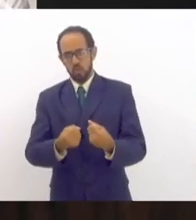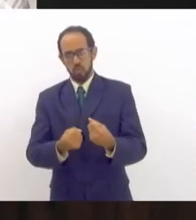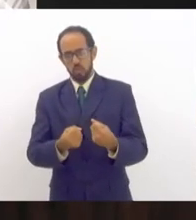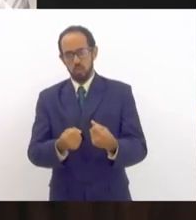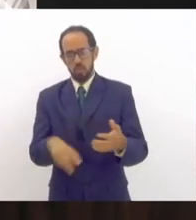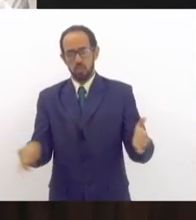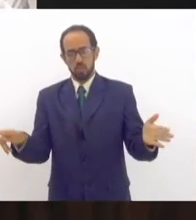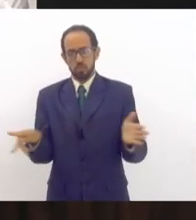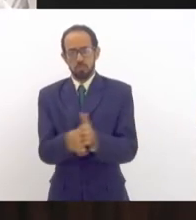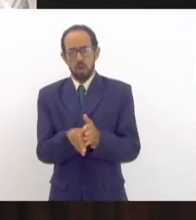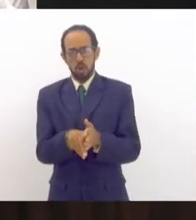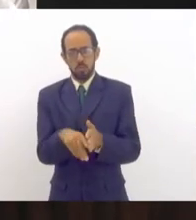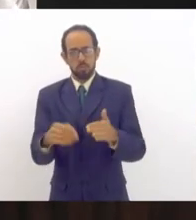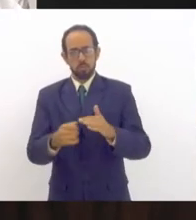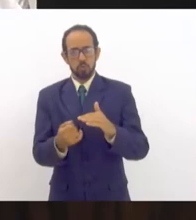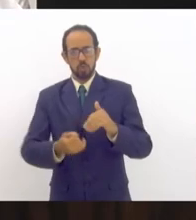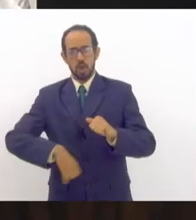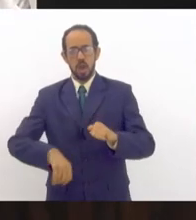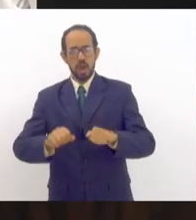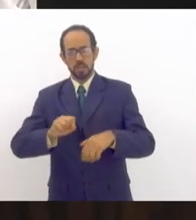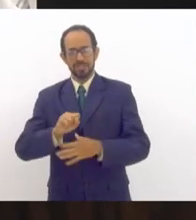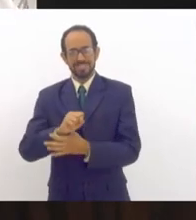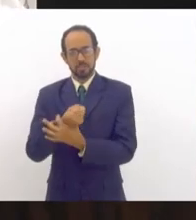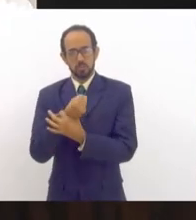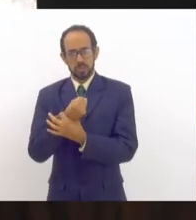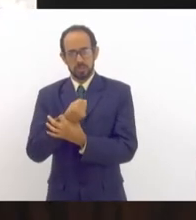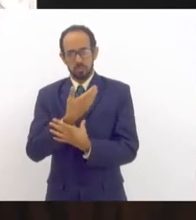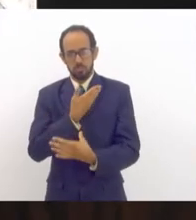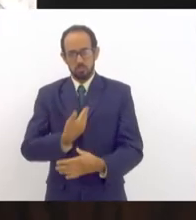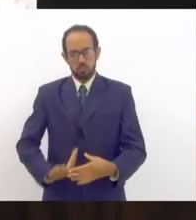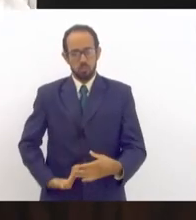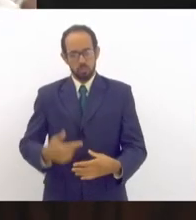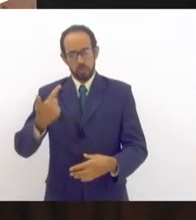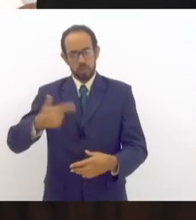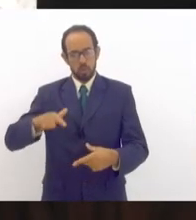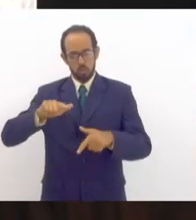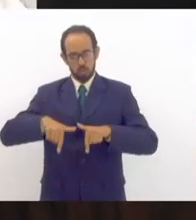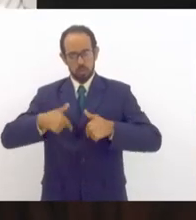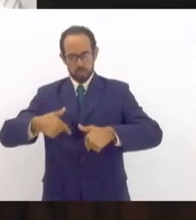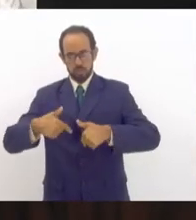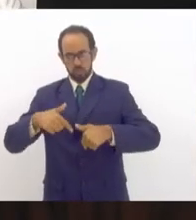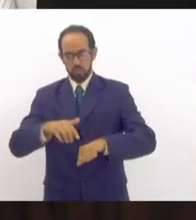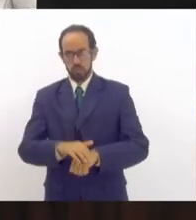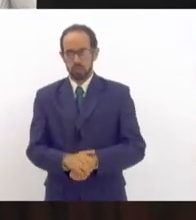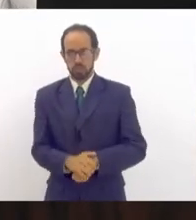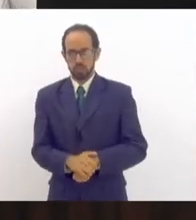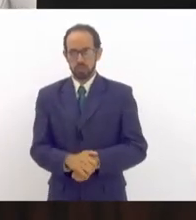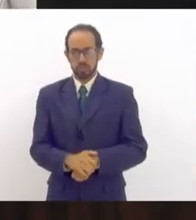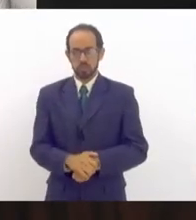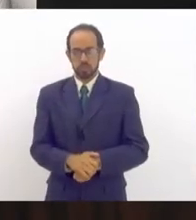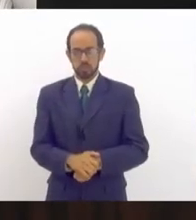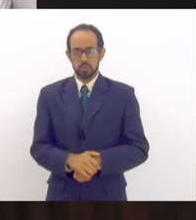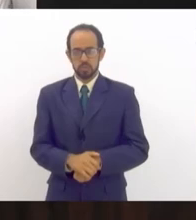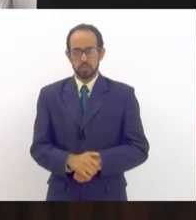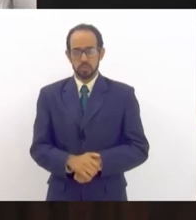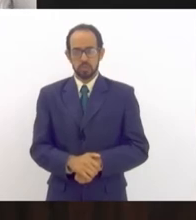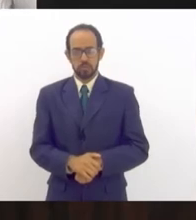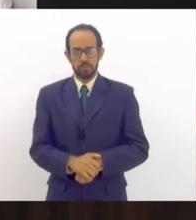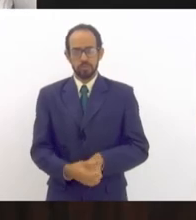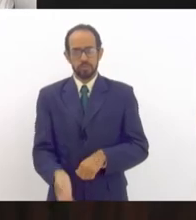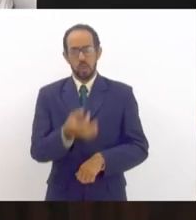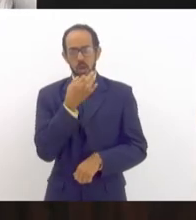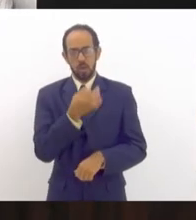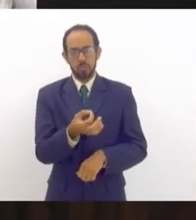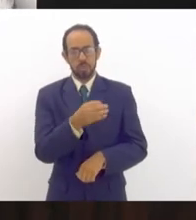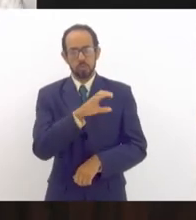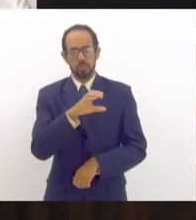pertencente a área de segurança pública e da outras providências pareceres das comissões de